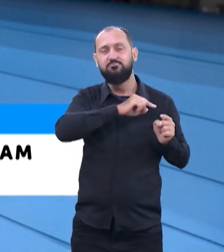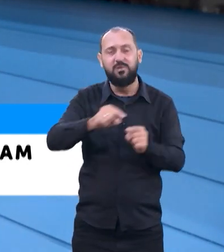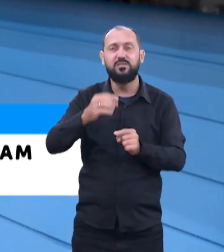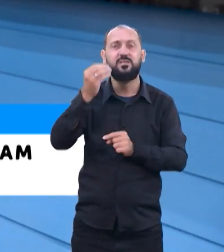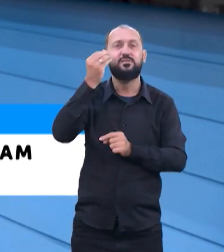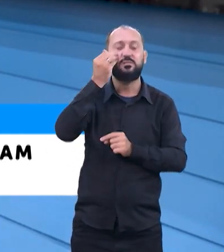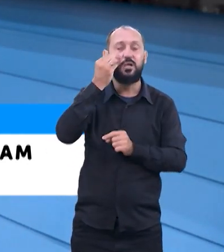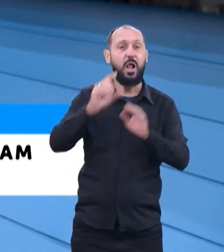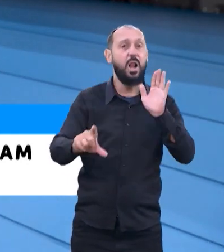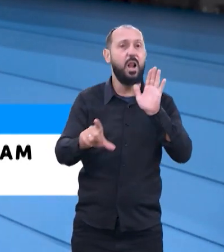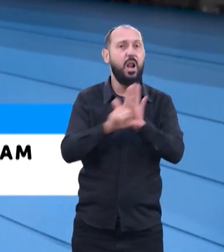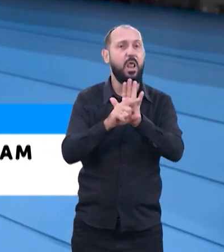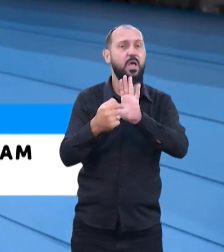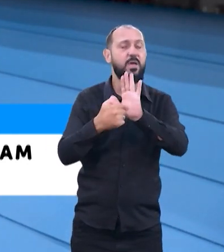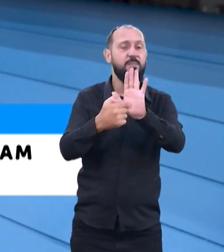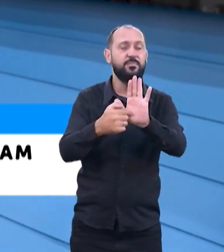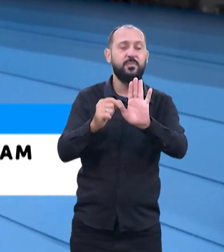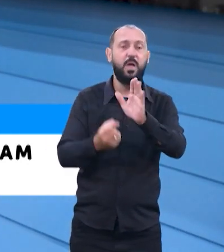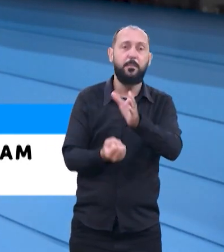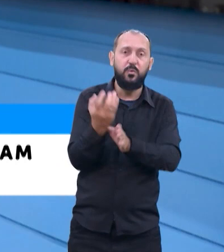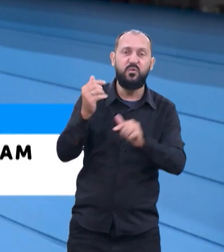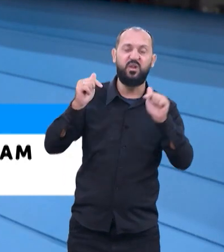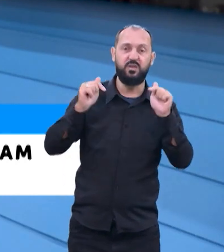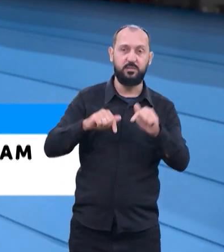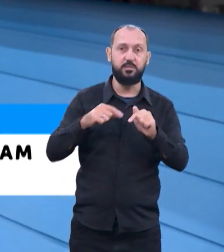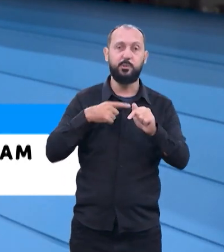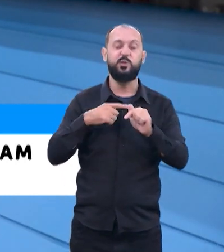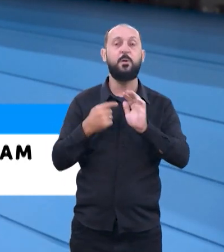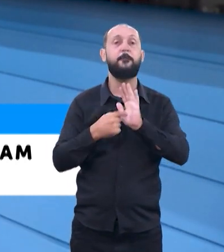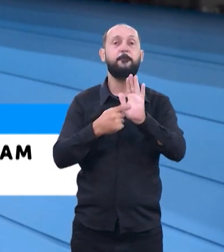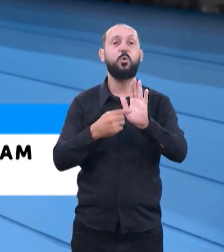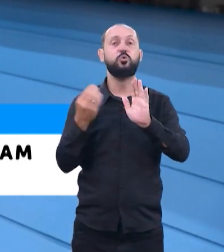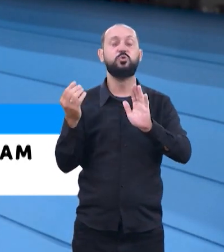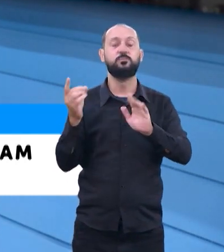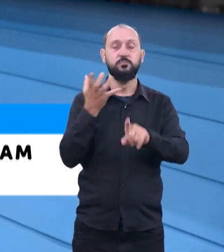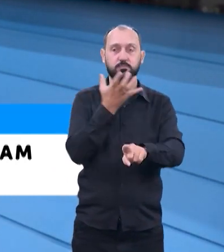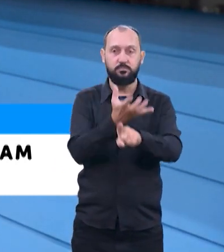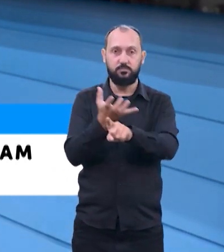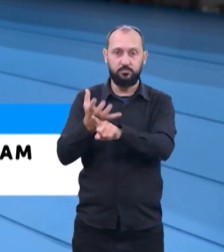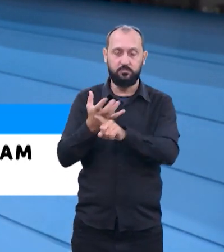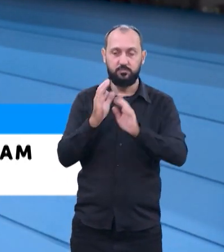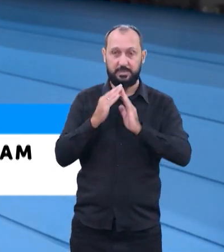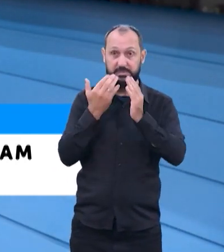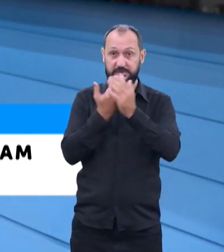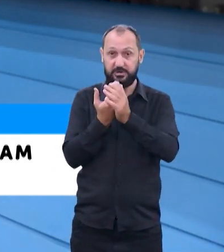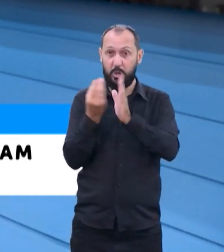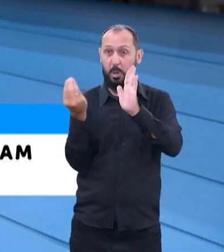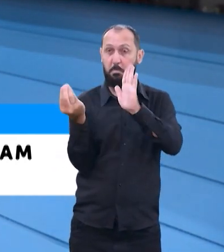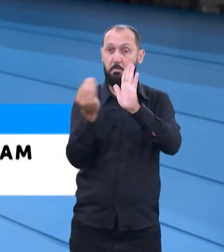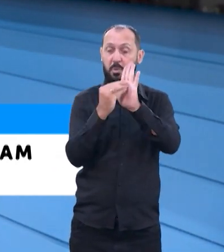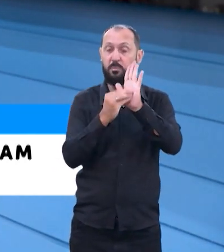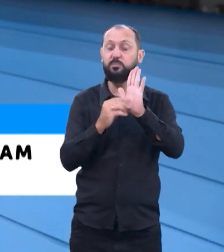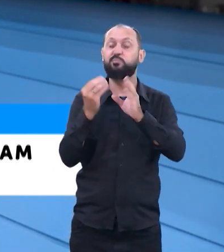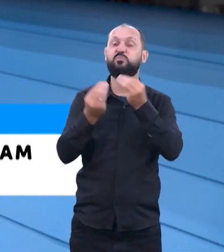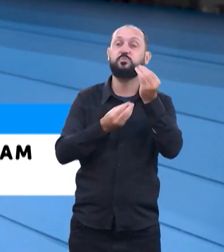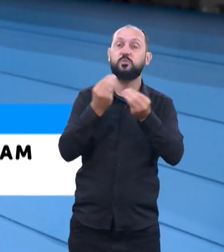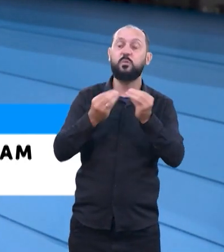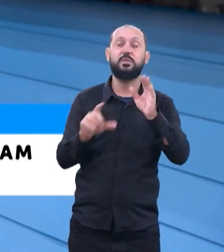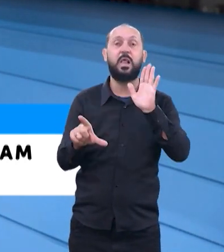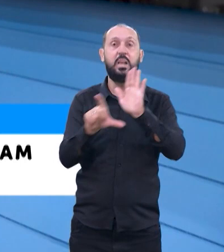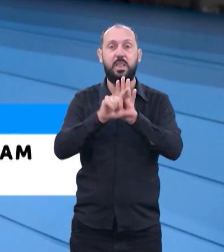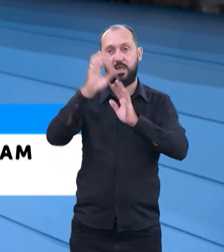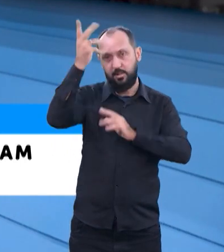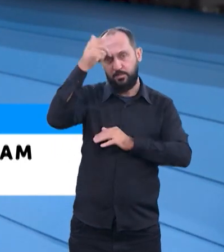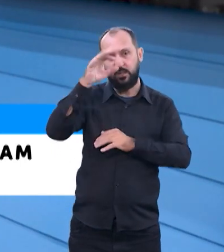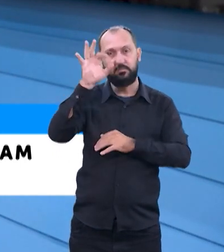e destacou a lei aprovada pelo Parlamento sul-mato-grossense que coloca na grade disciplinar das escolas do Estado noções básicas da